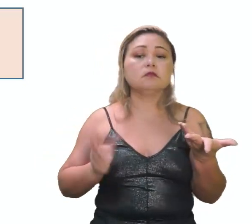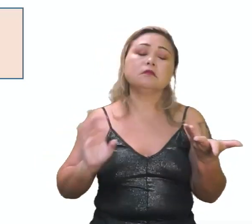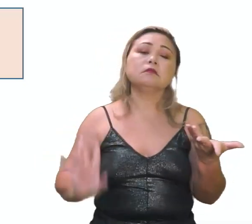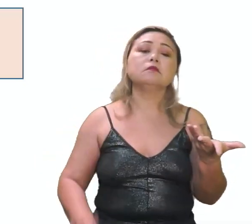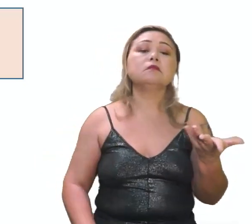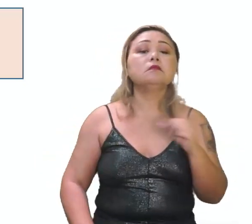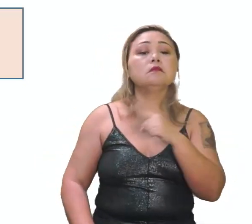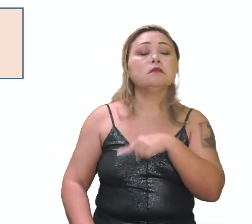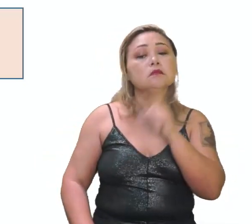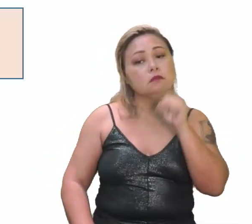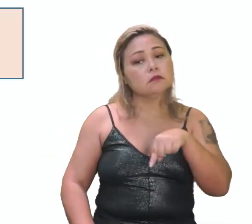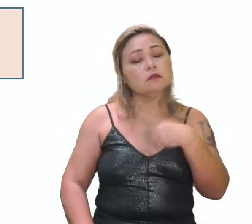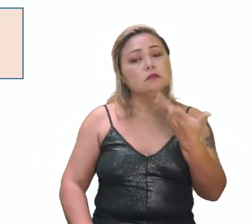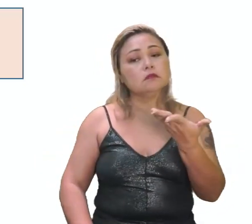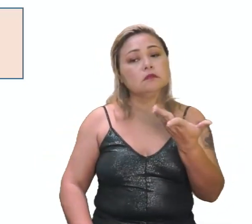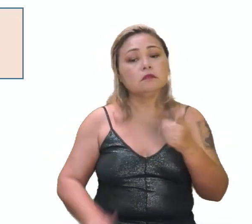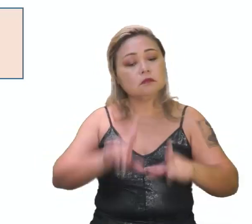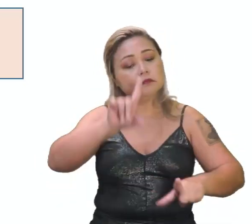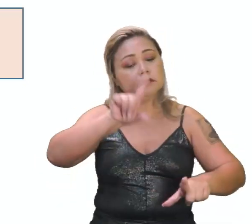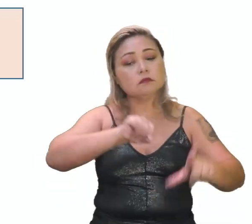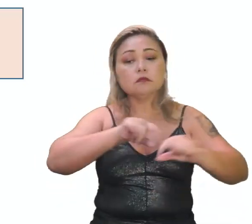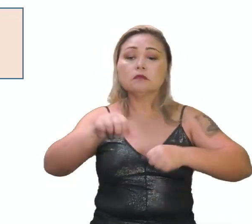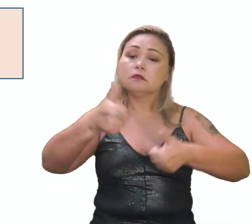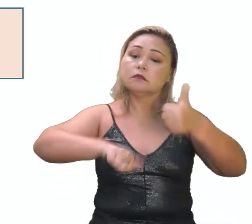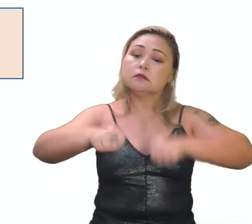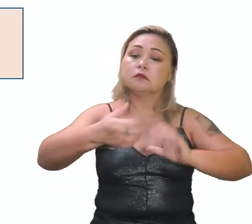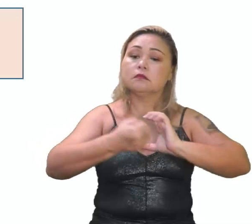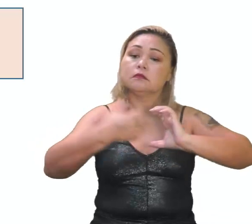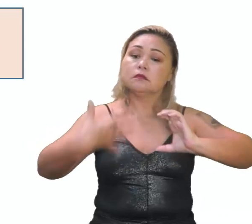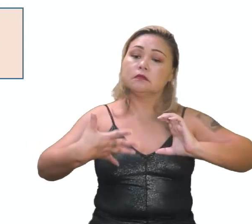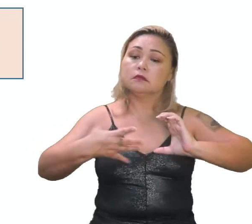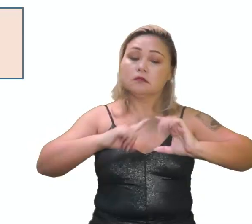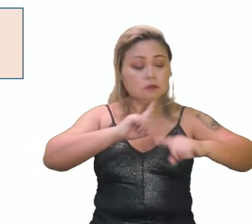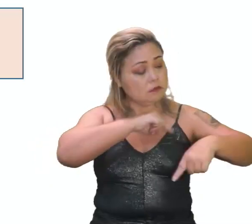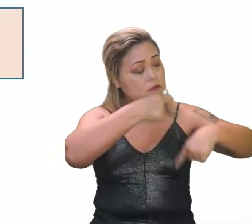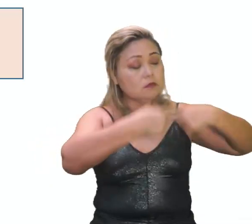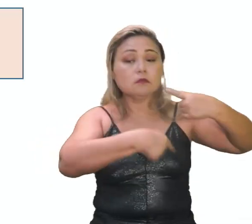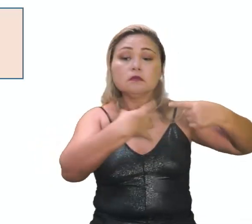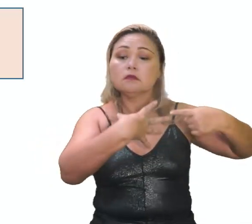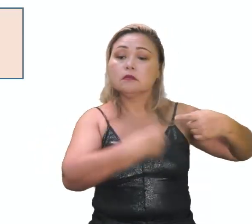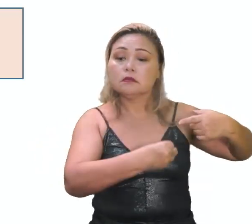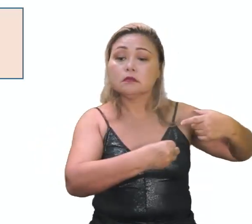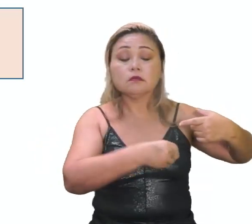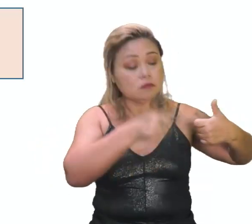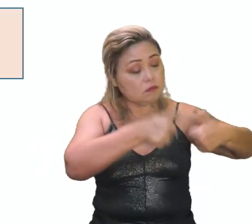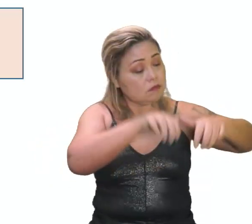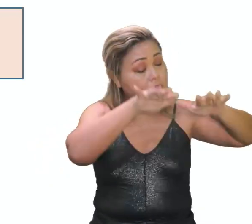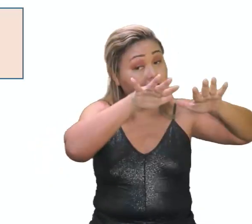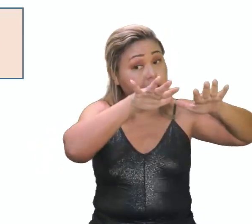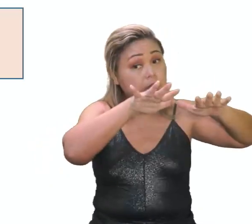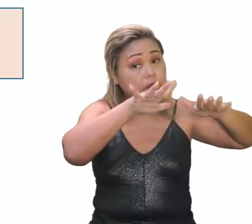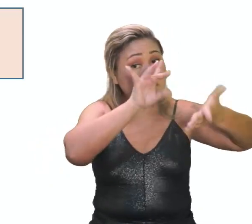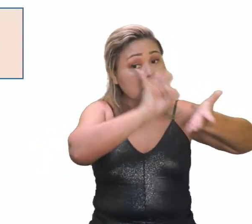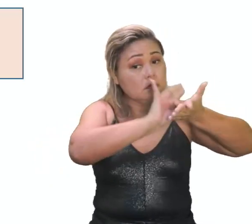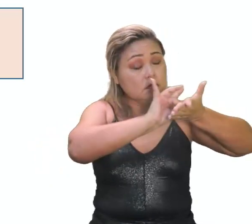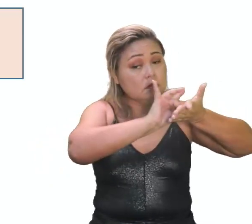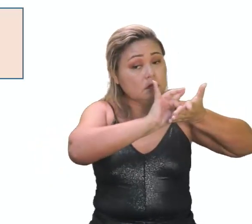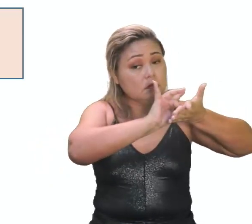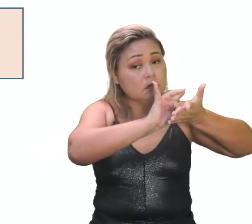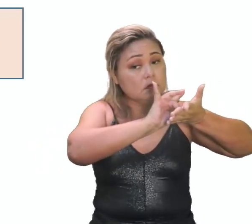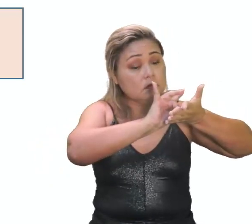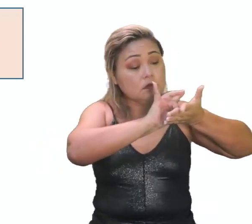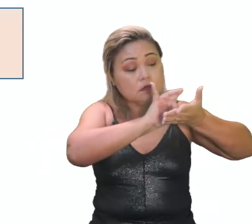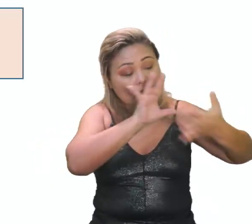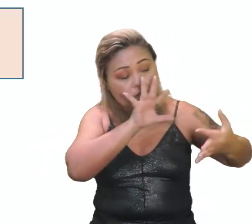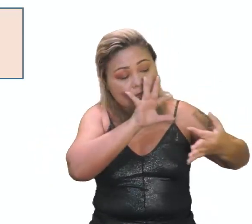para vocês, né? Sobre essa seleção de características herdáveis, mas aquelas que vão realmente